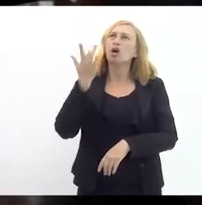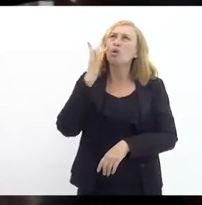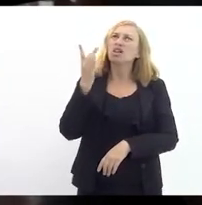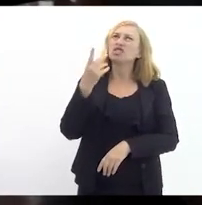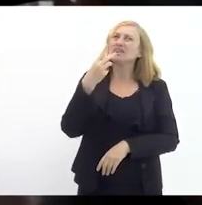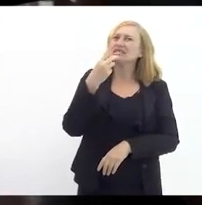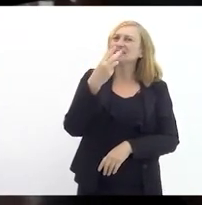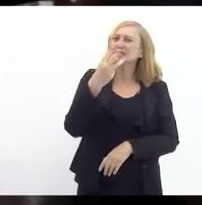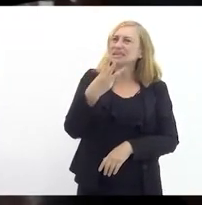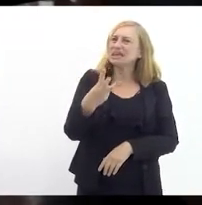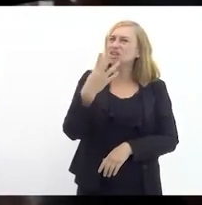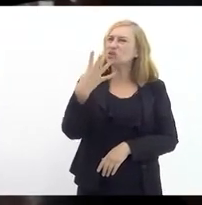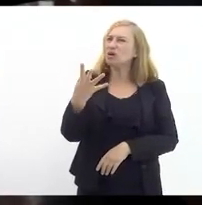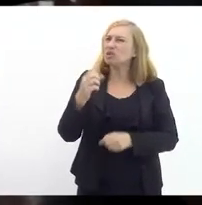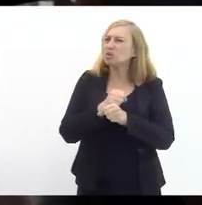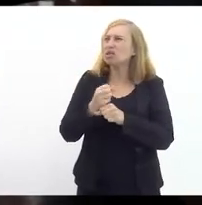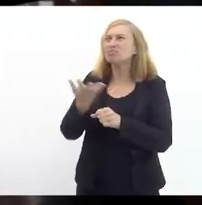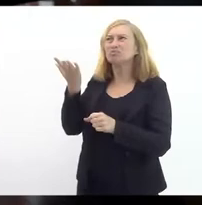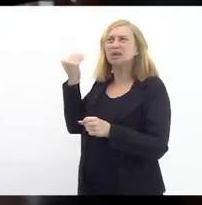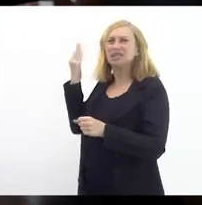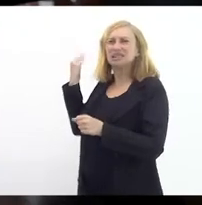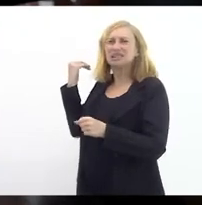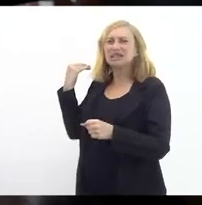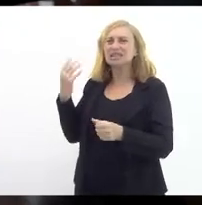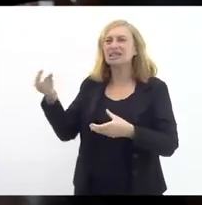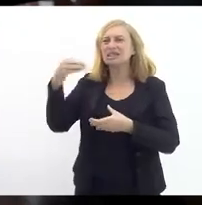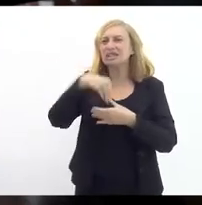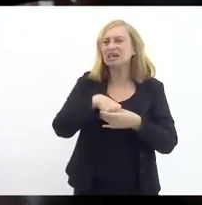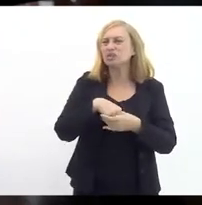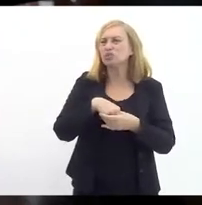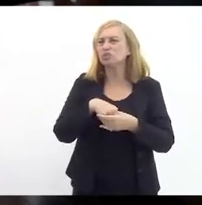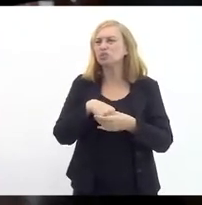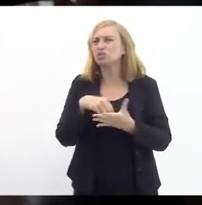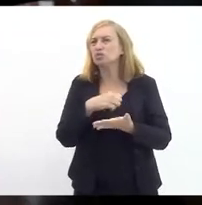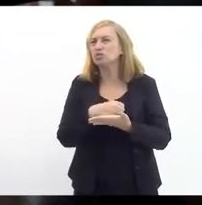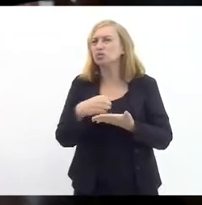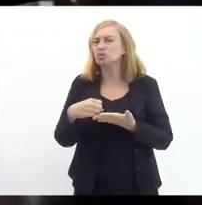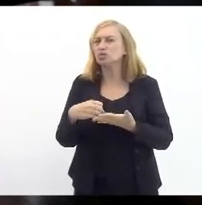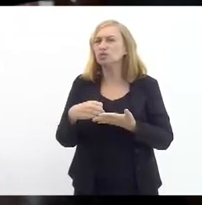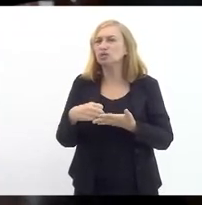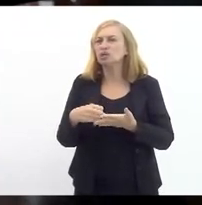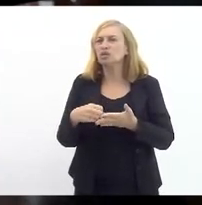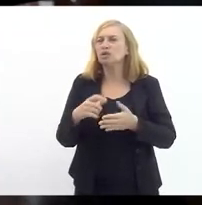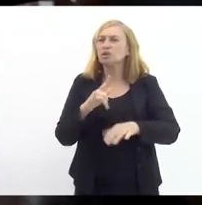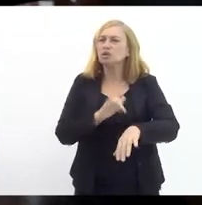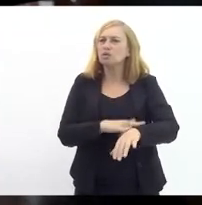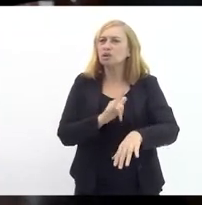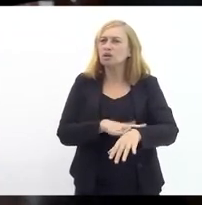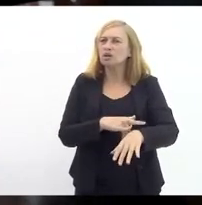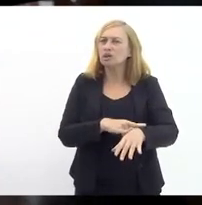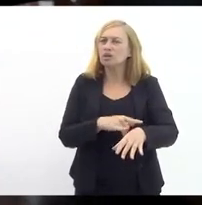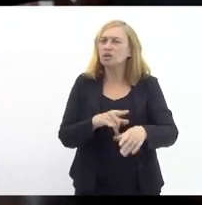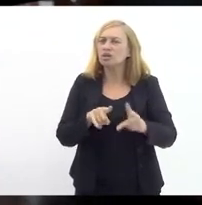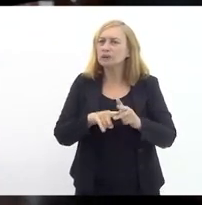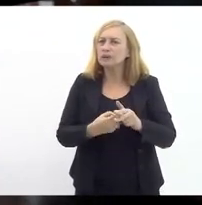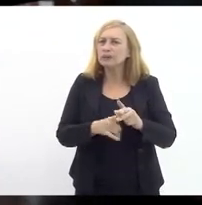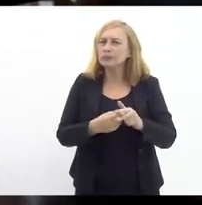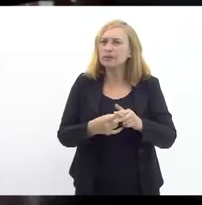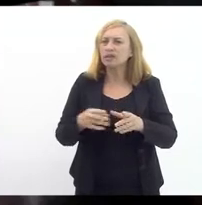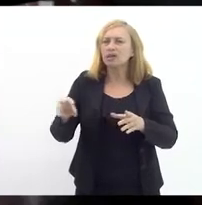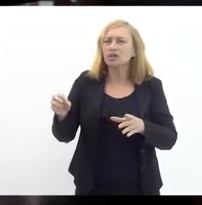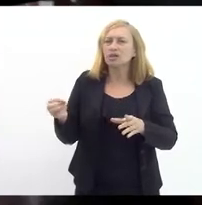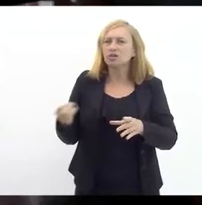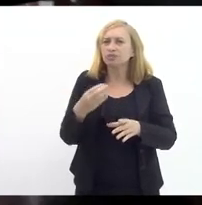atrás, existiu um processo dentro da concessionária que esses banheiros fossem pagos e que fossem instituídos novos banheiros dentro das